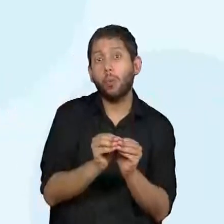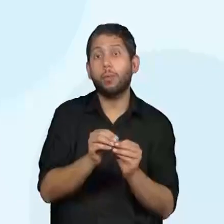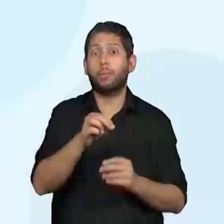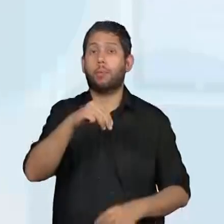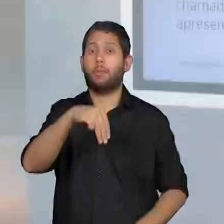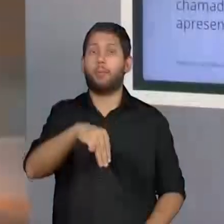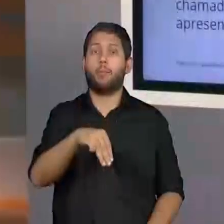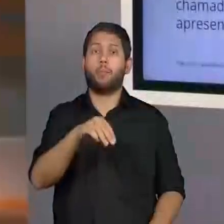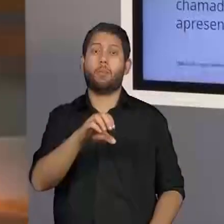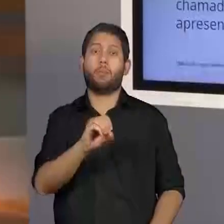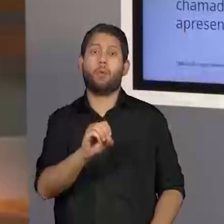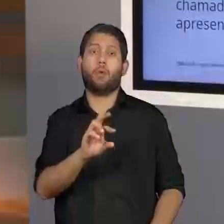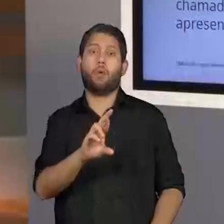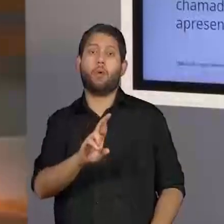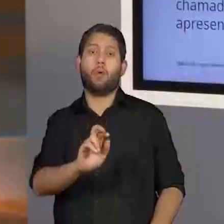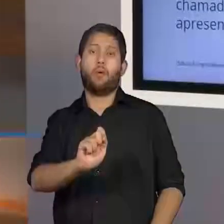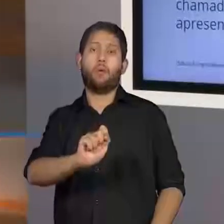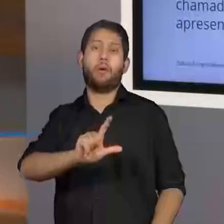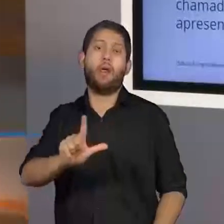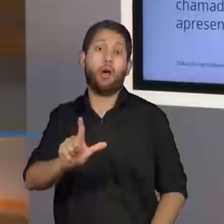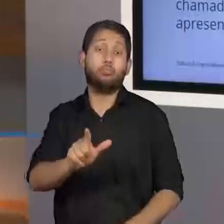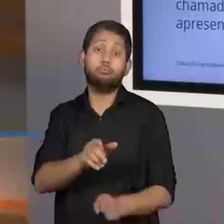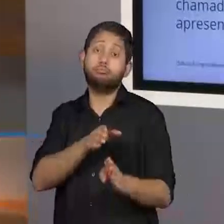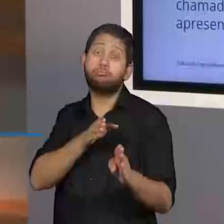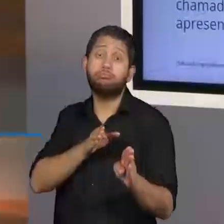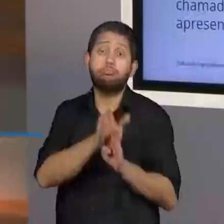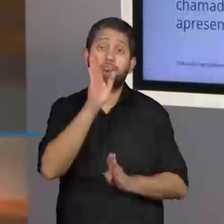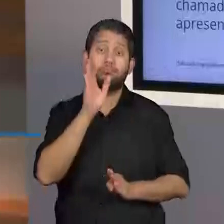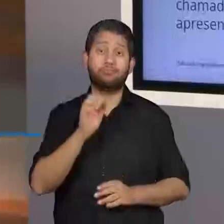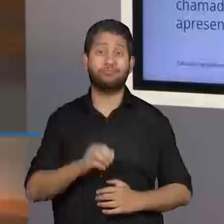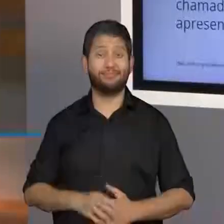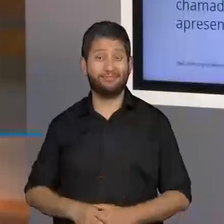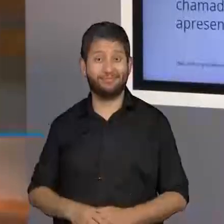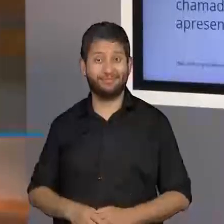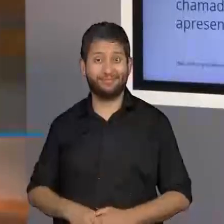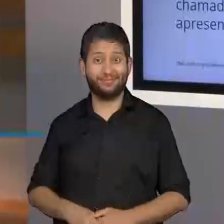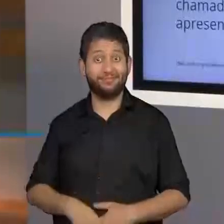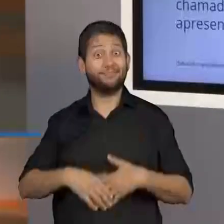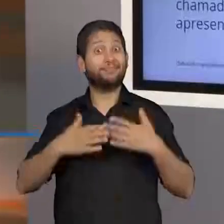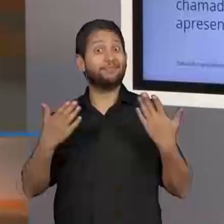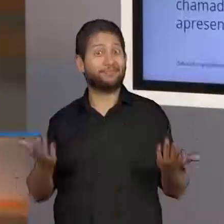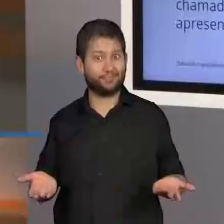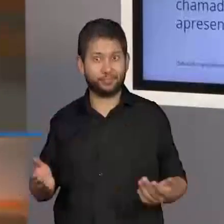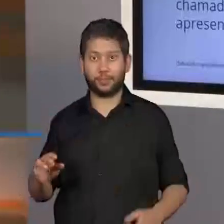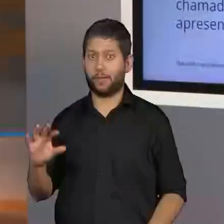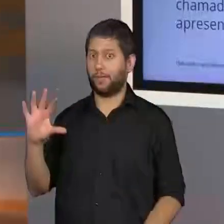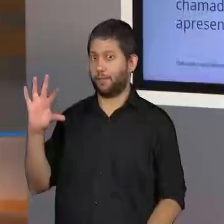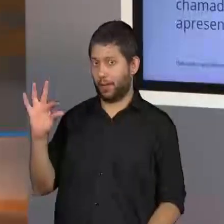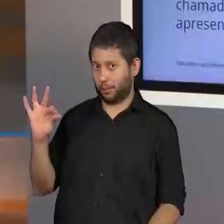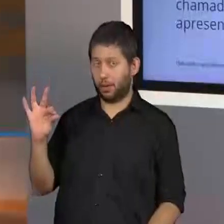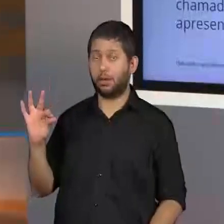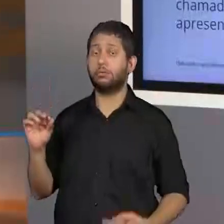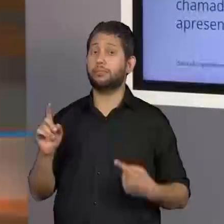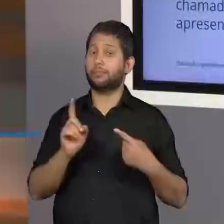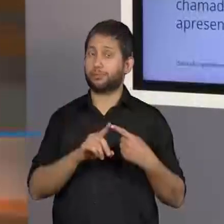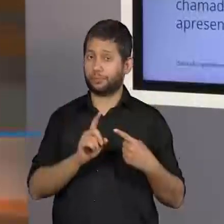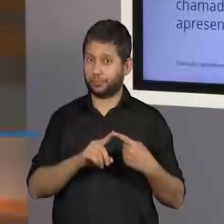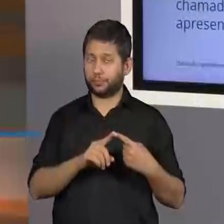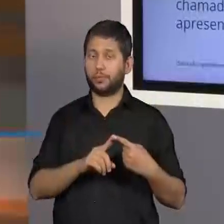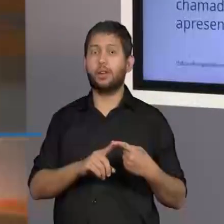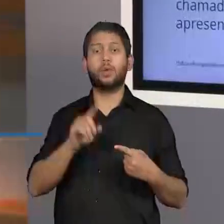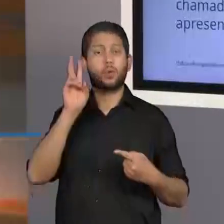bem, então eu já sei, professor, a fábula tem como características animais que têm